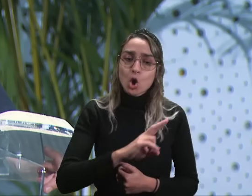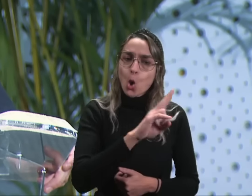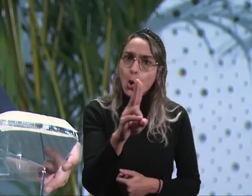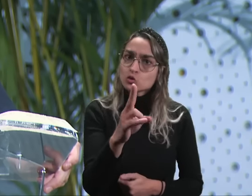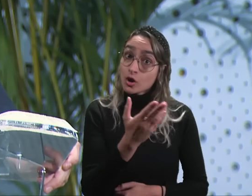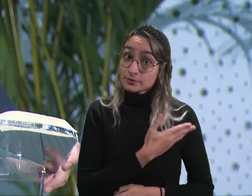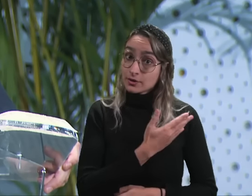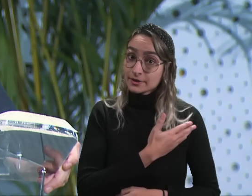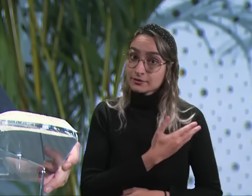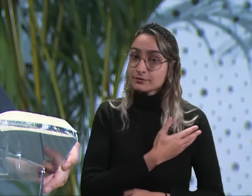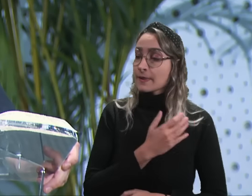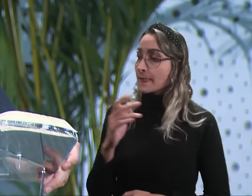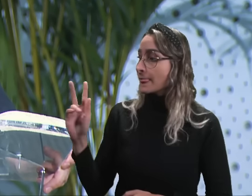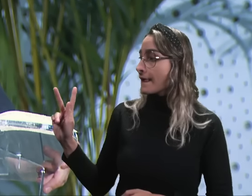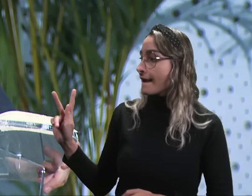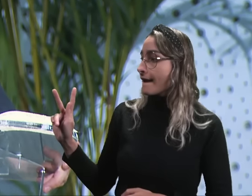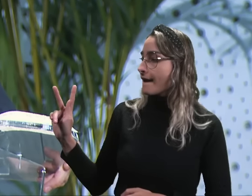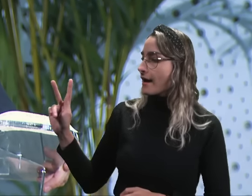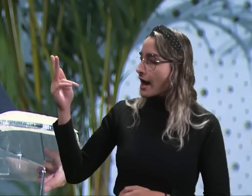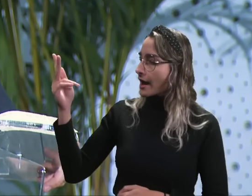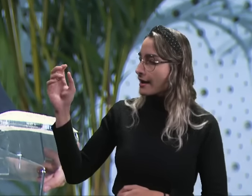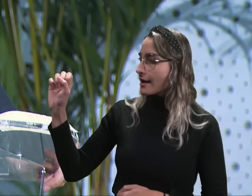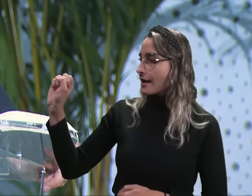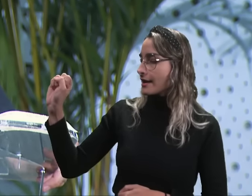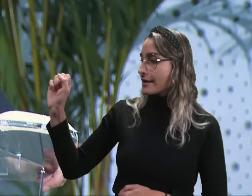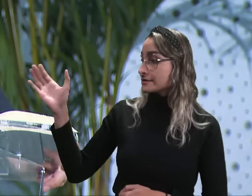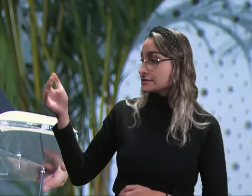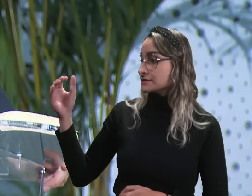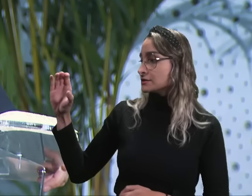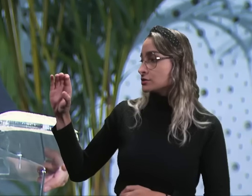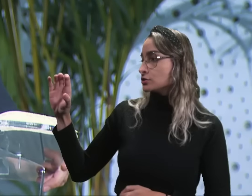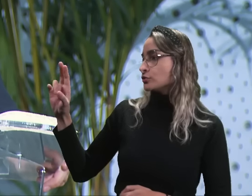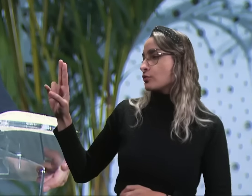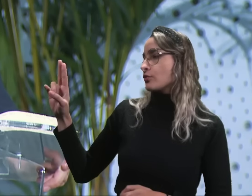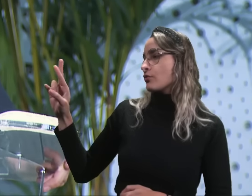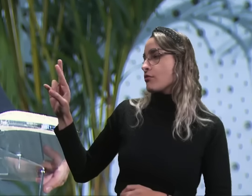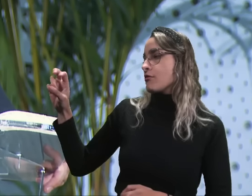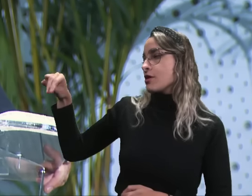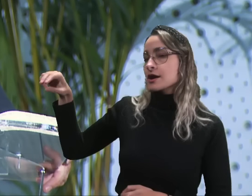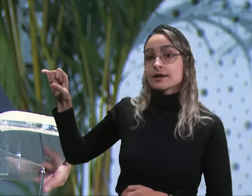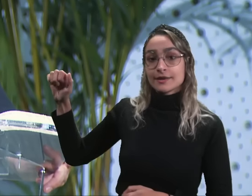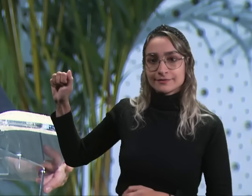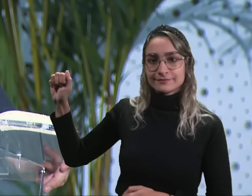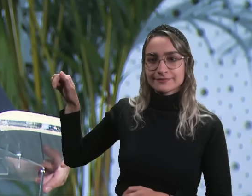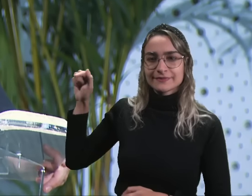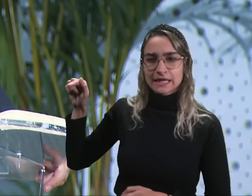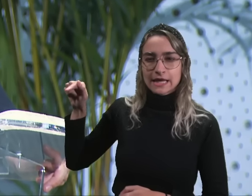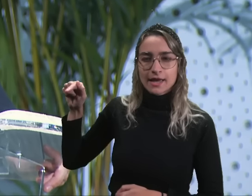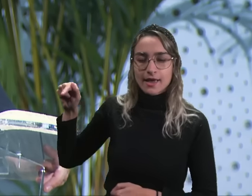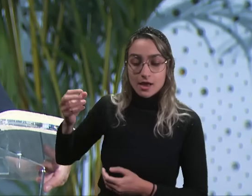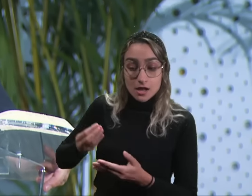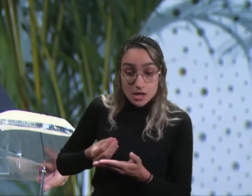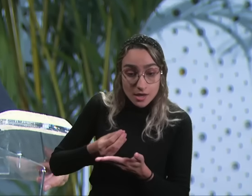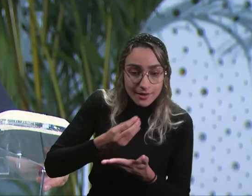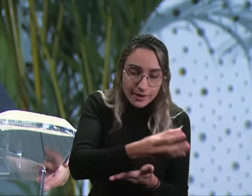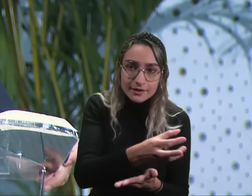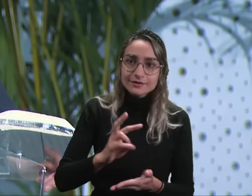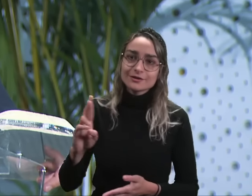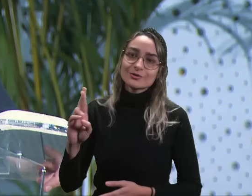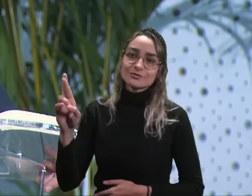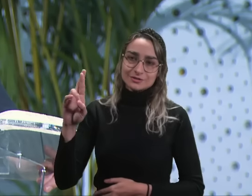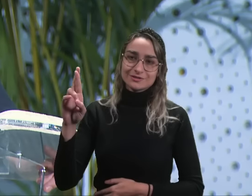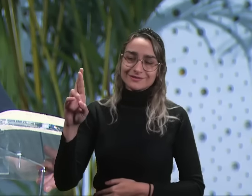gurney e esse irmão ele disse que depois falou para um outro dos Pioneiros lof borrow ele disse